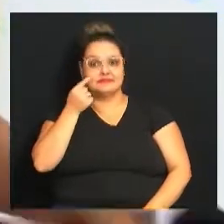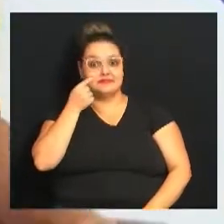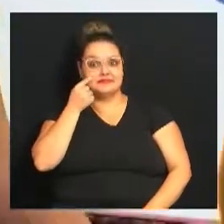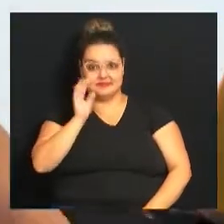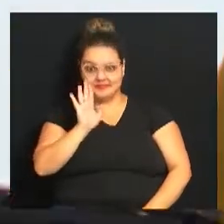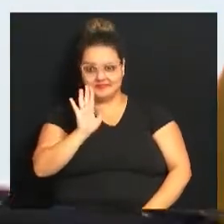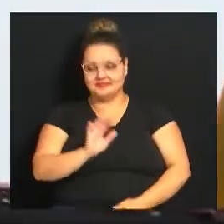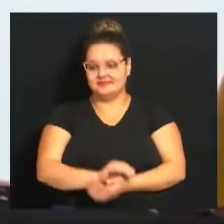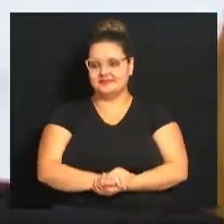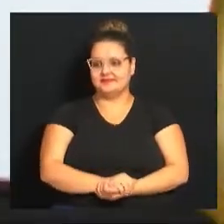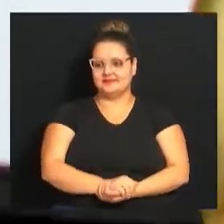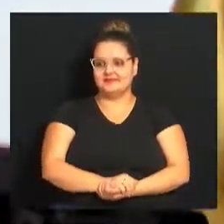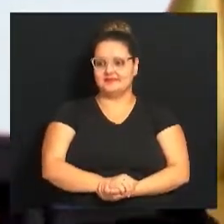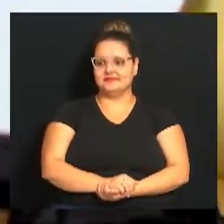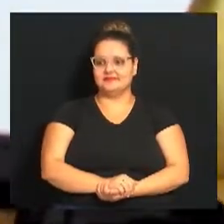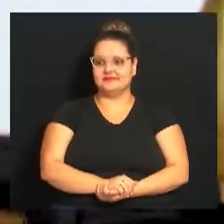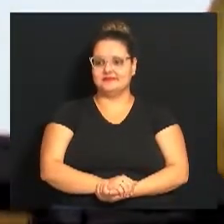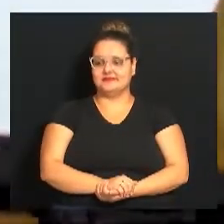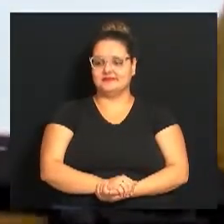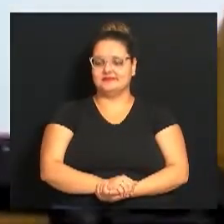ver?